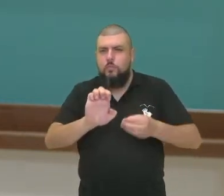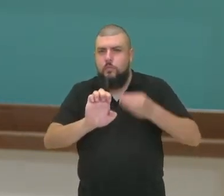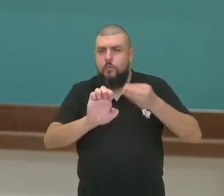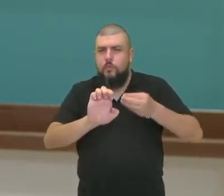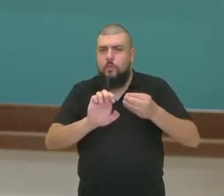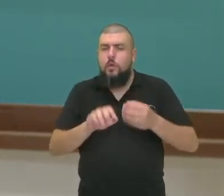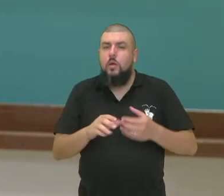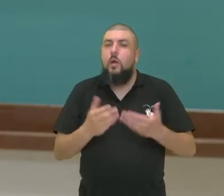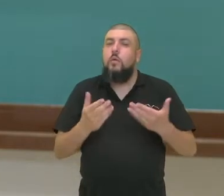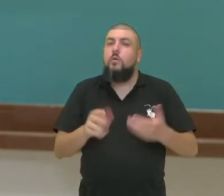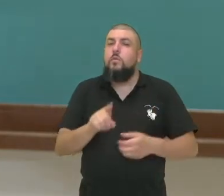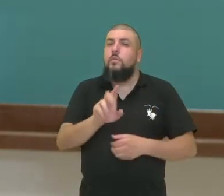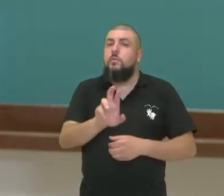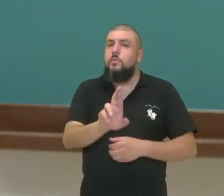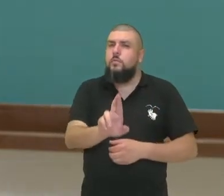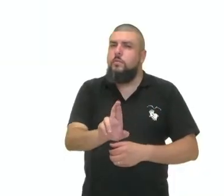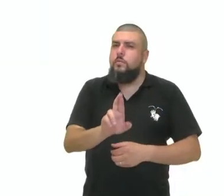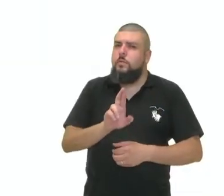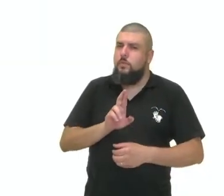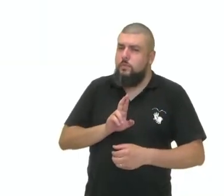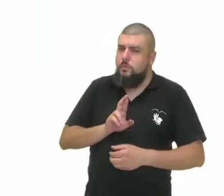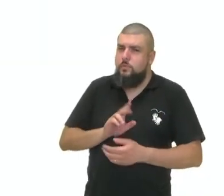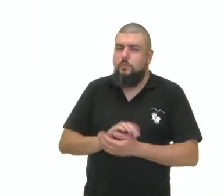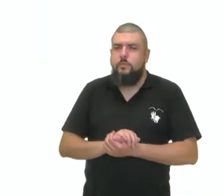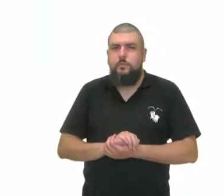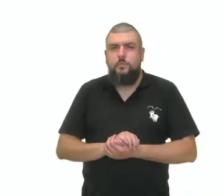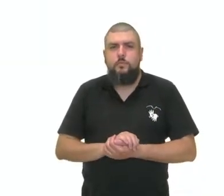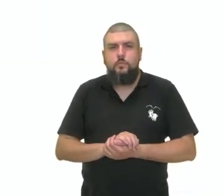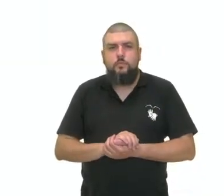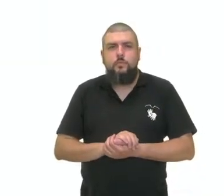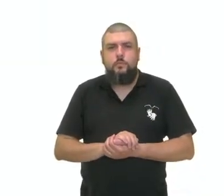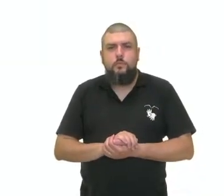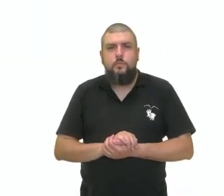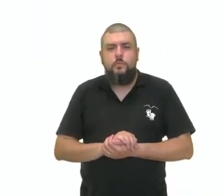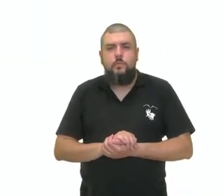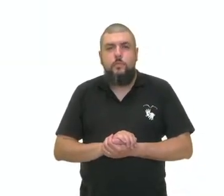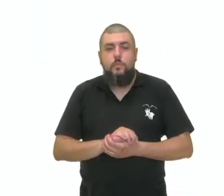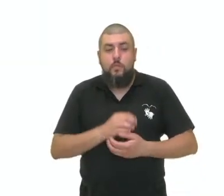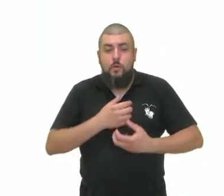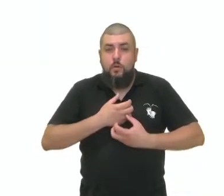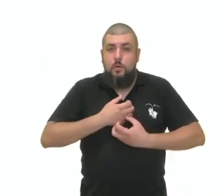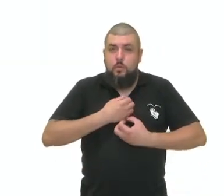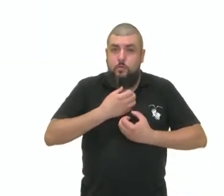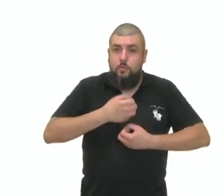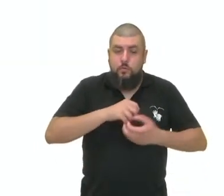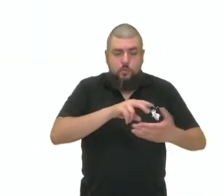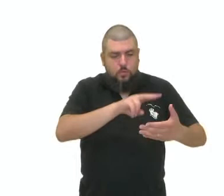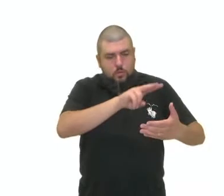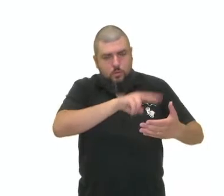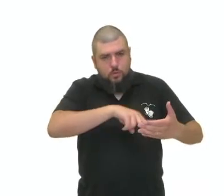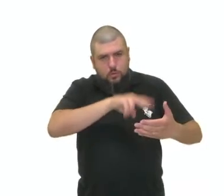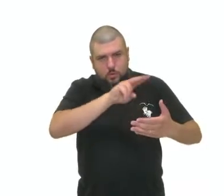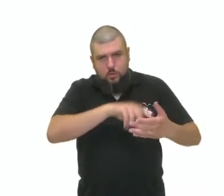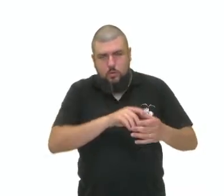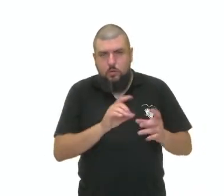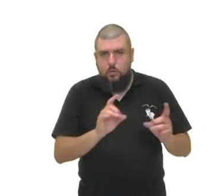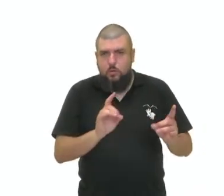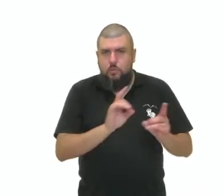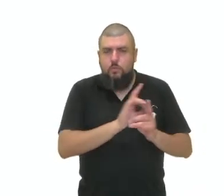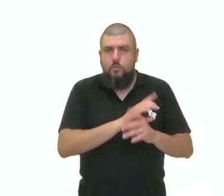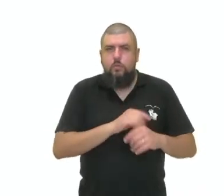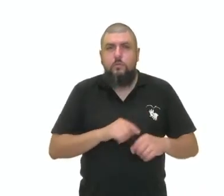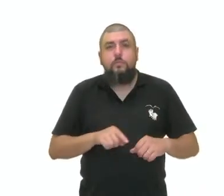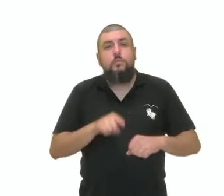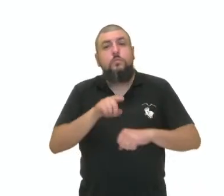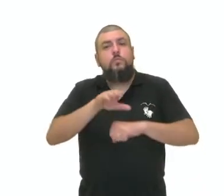vocês respondam isso aqui. Após a leitura do poema O Guardador de Rebanhos, de Alberto Caeiro, crie um quadro